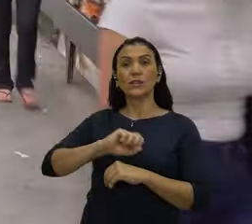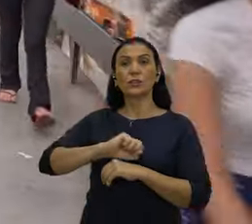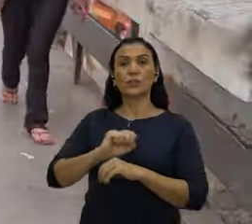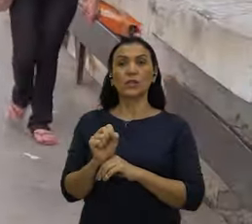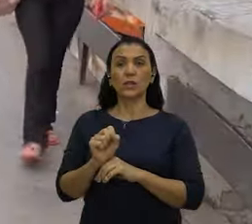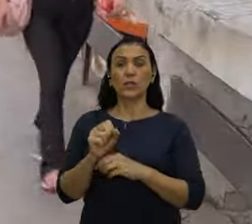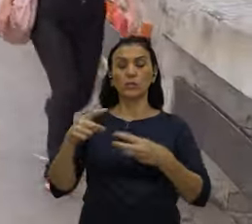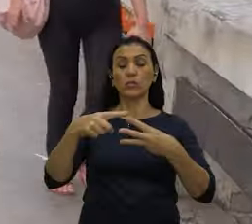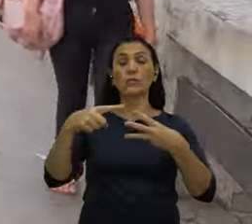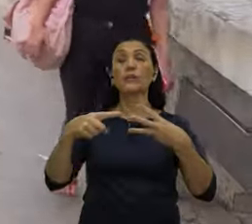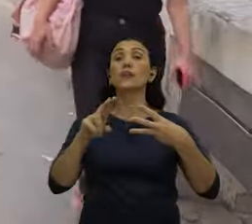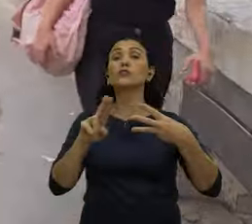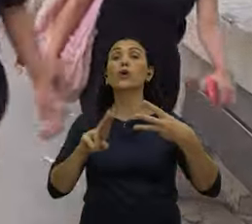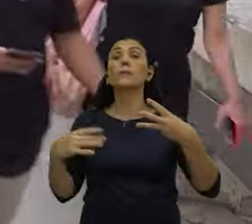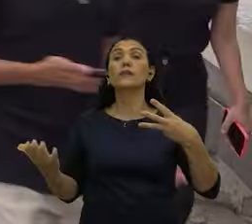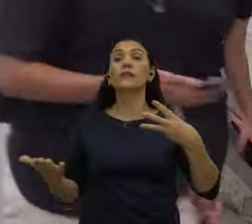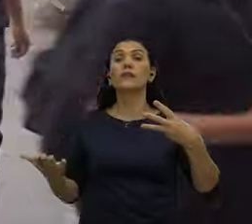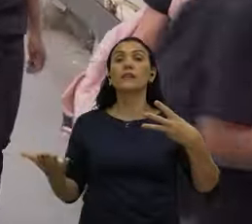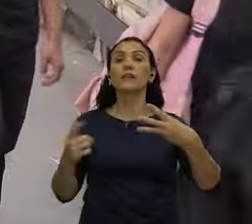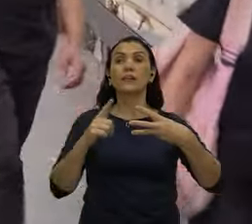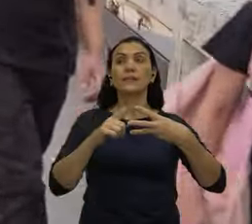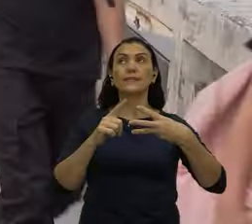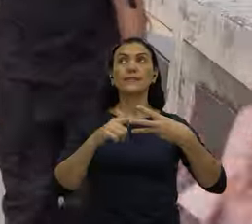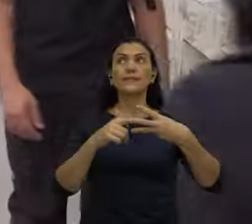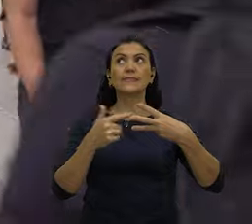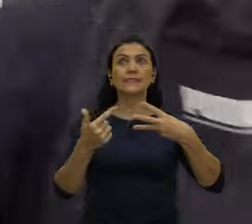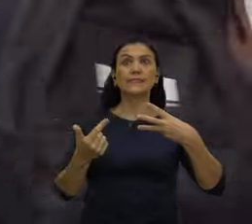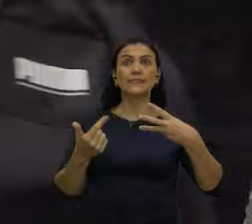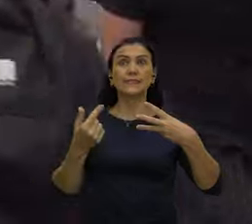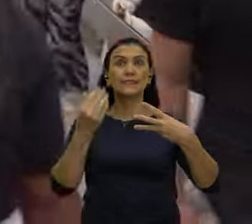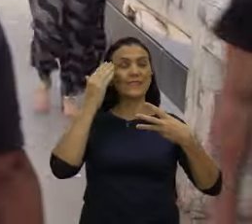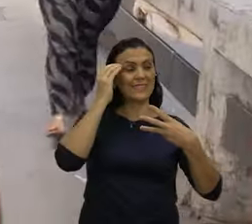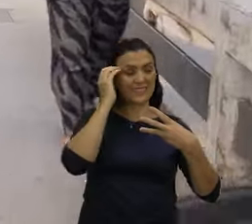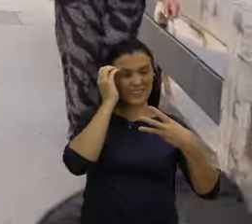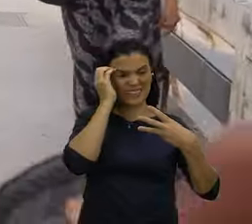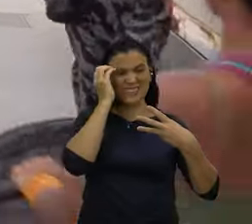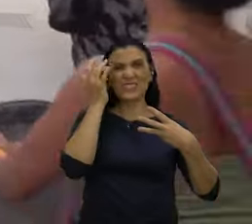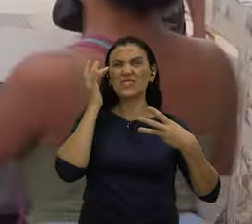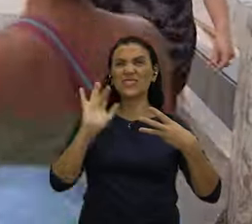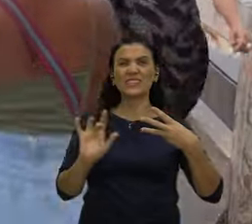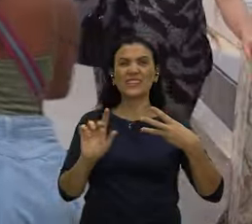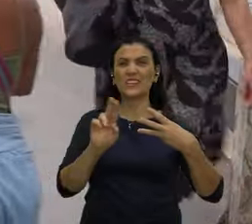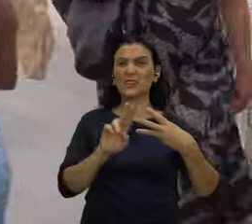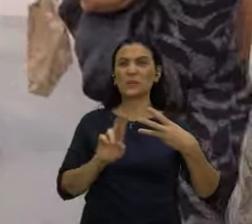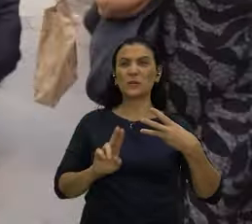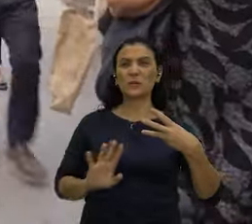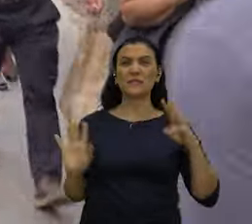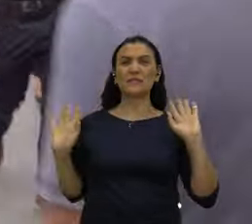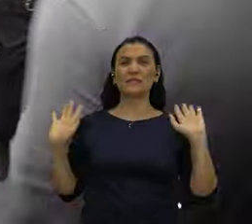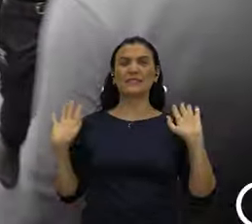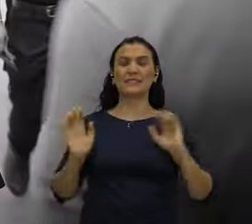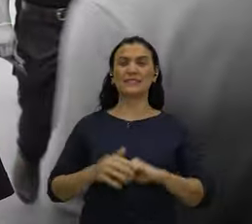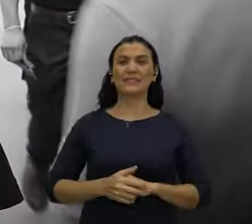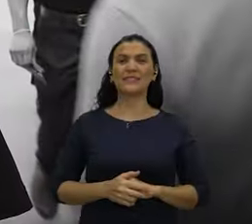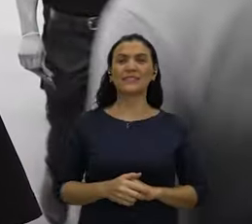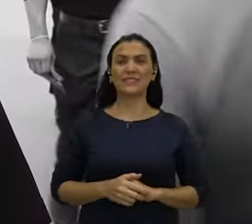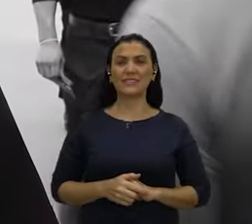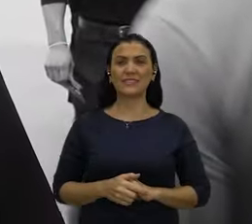Segundos, me fala o nome de três agências reguladoras. Agências reguladoras? Pô, não sei te informar, de verdade.